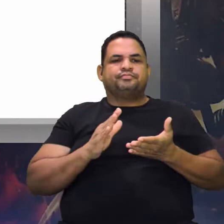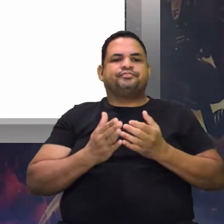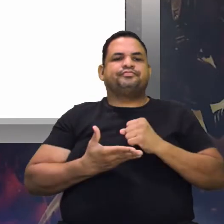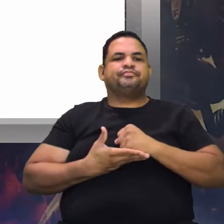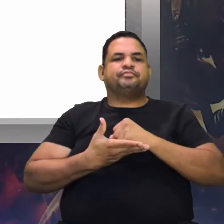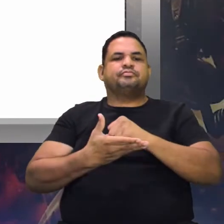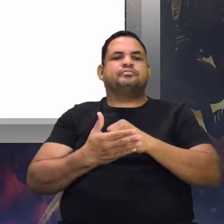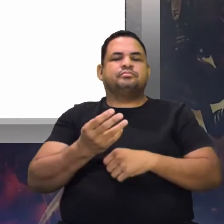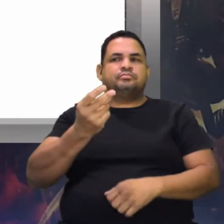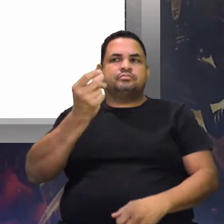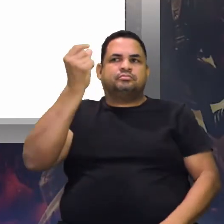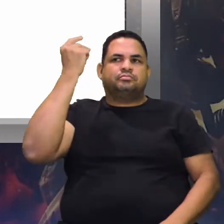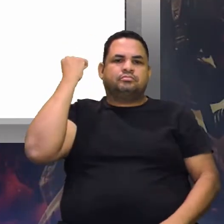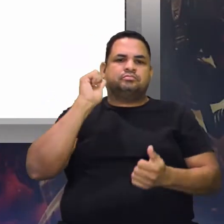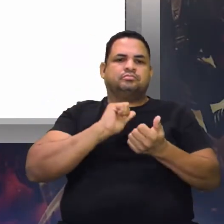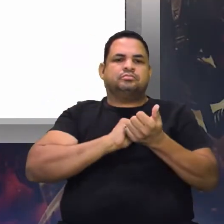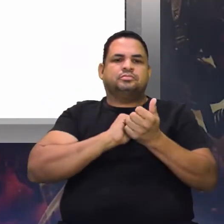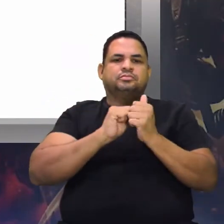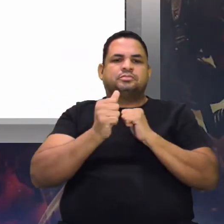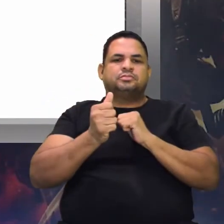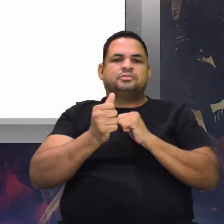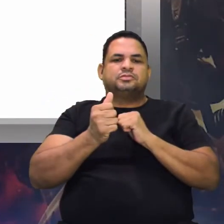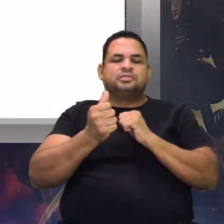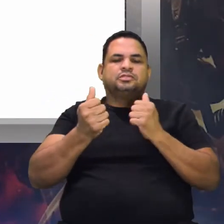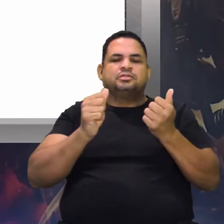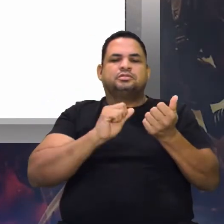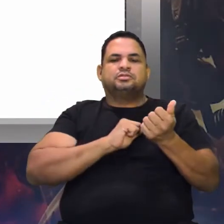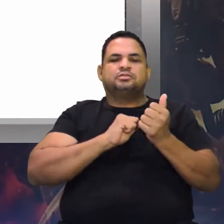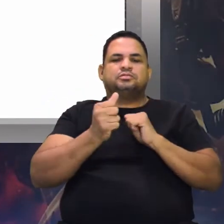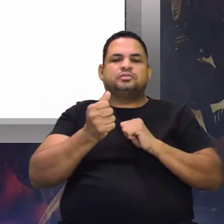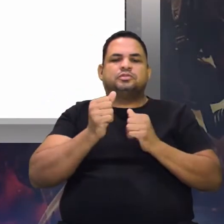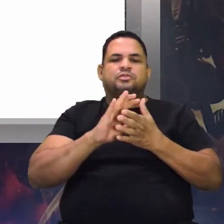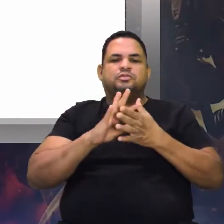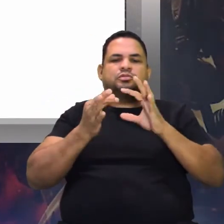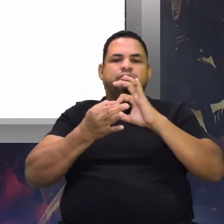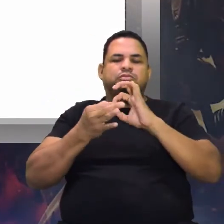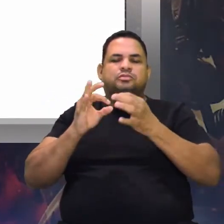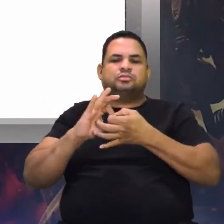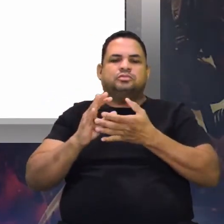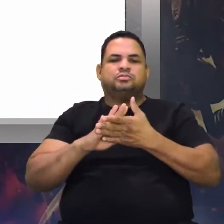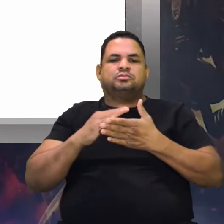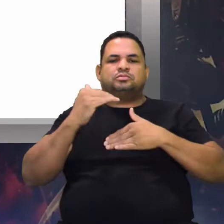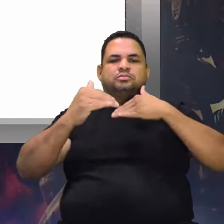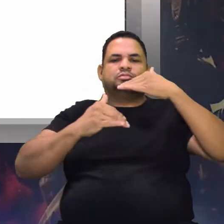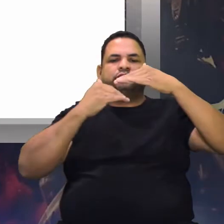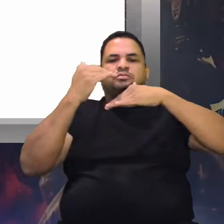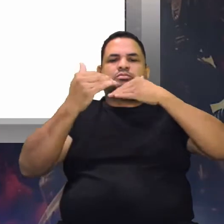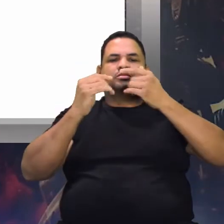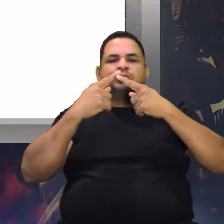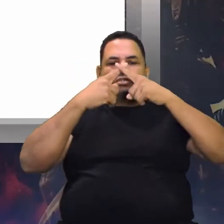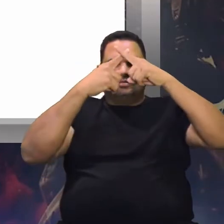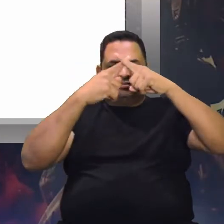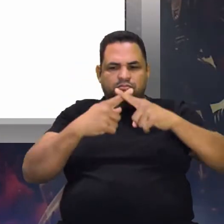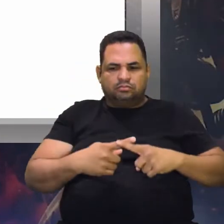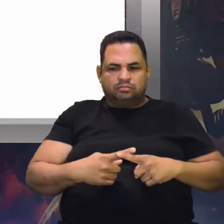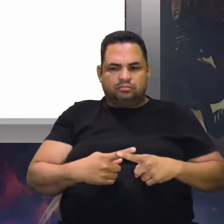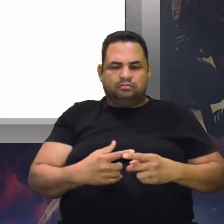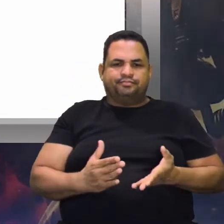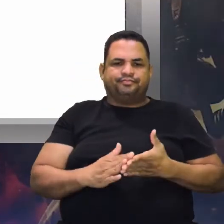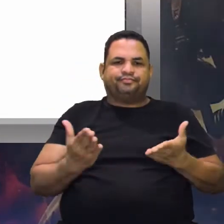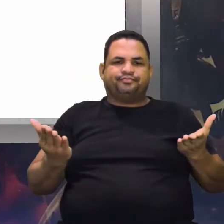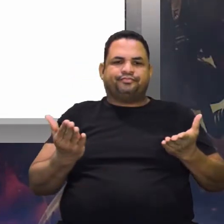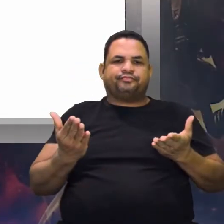baseadas lá nos Jogos Olímpicos da Antiguidade. Os gregos desenvolveram essa competição. É aí